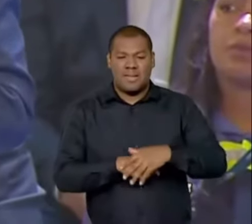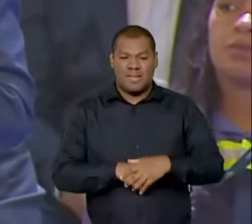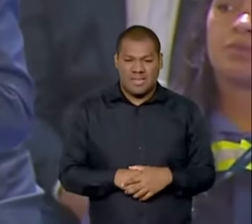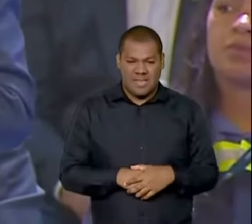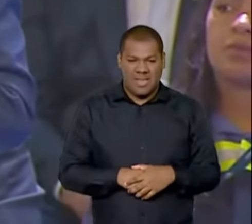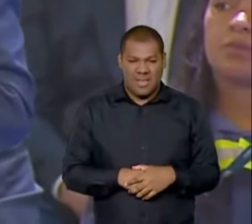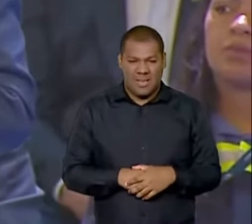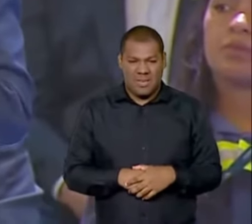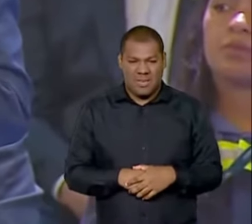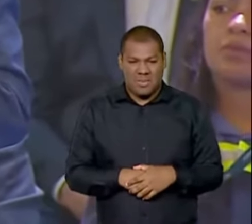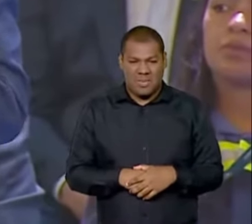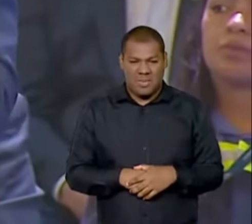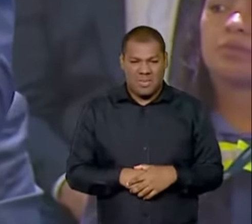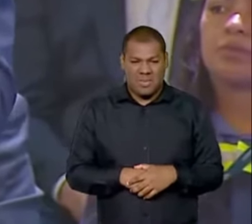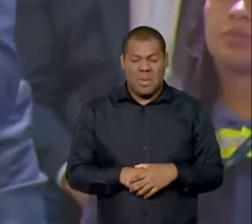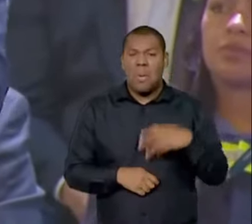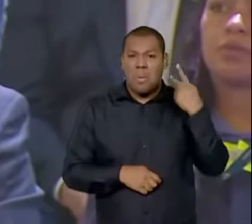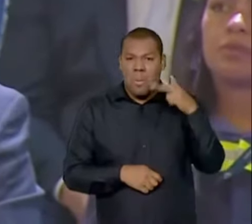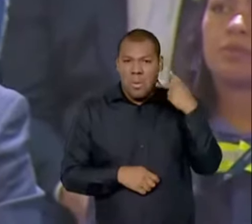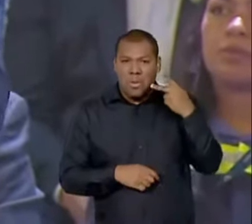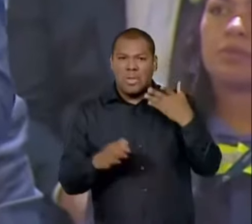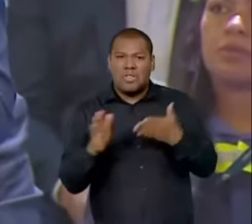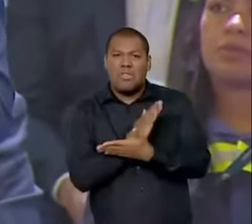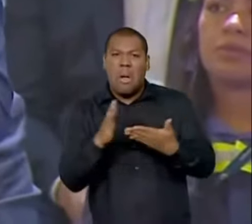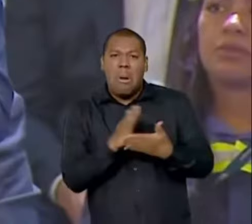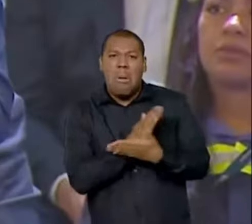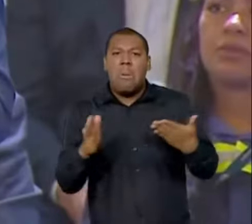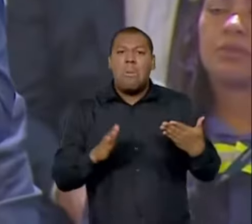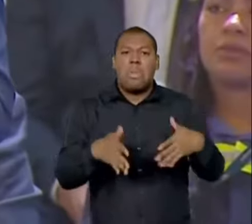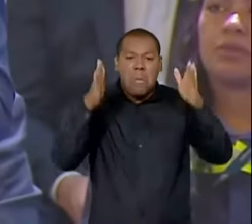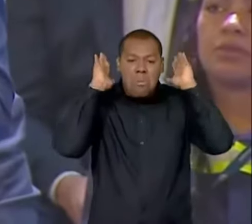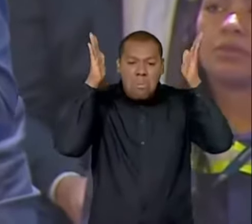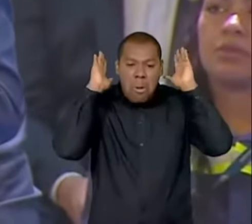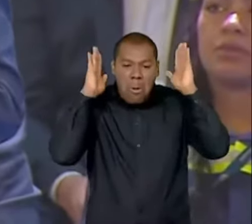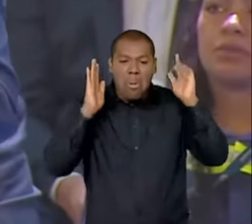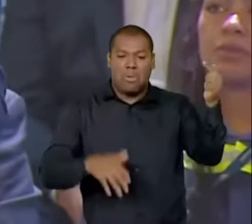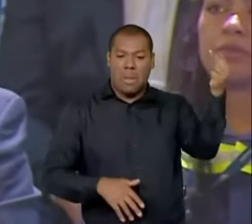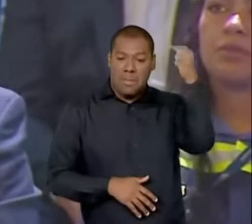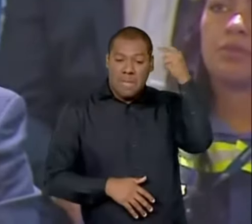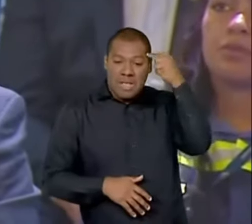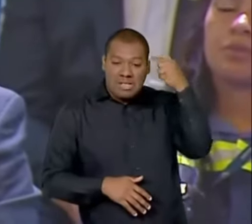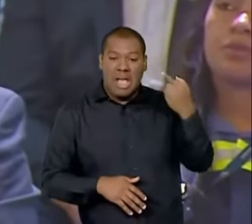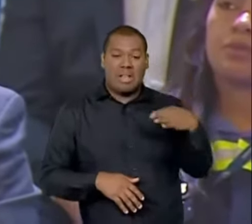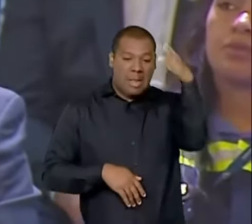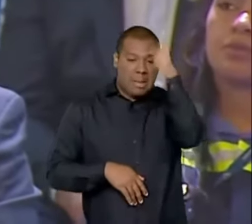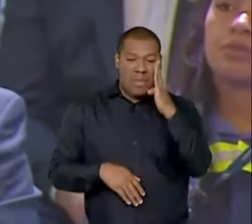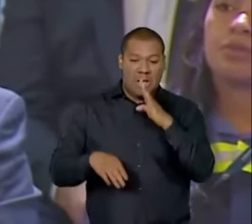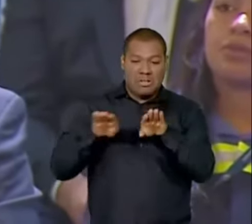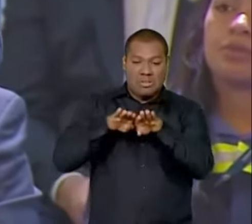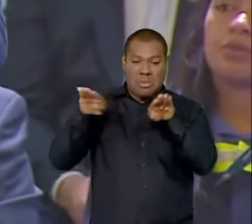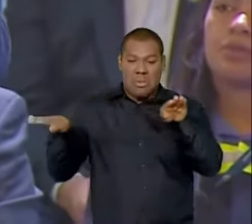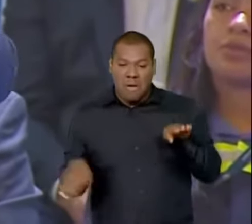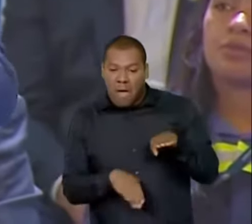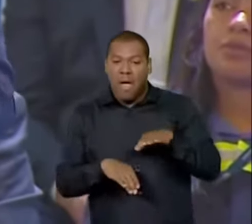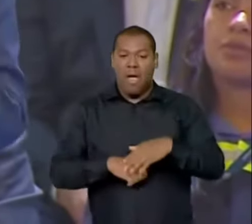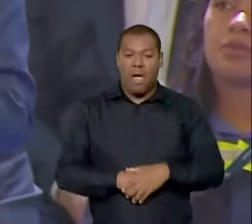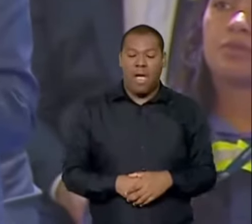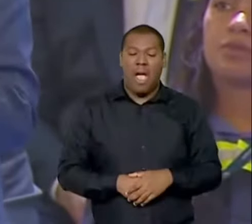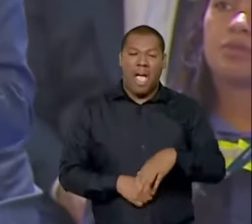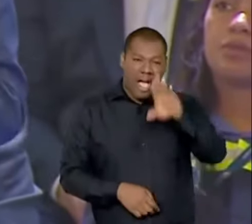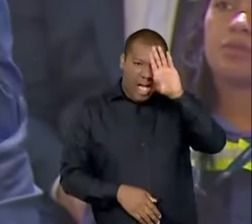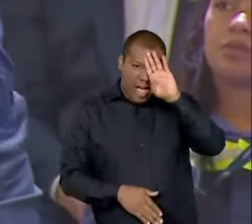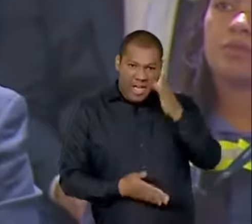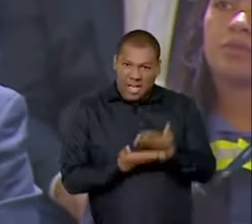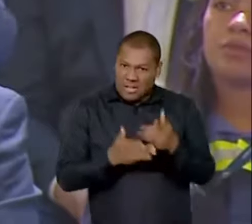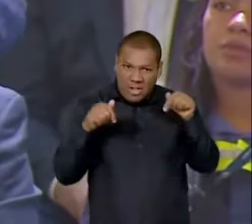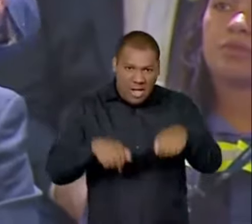vira-lata, de achar que o Brasil era inferior, de achar que o Brasil não sabia produzir ou não podia produzir, que a